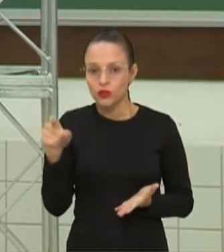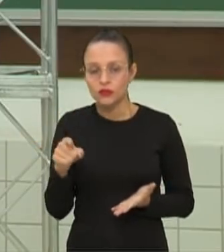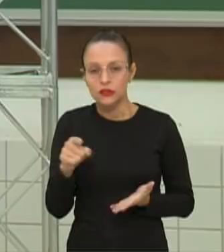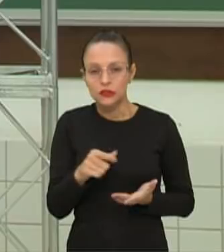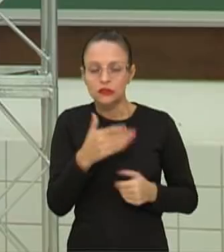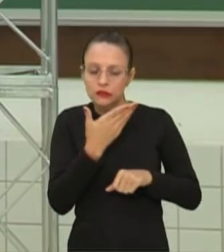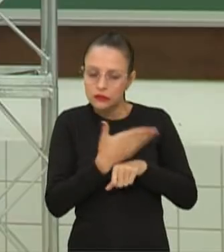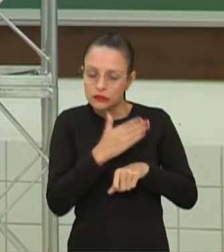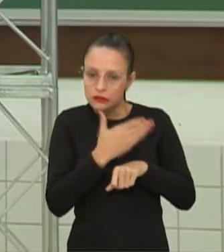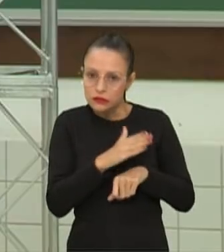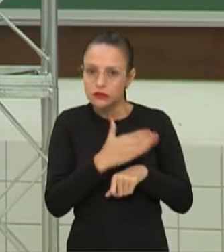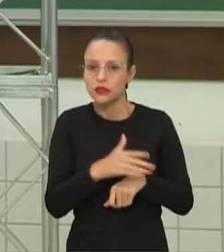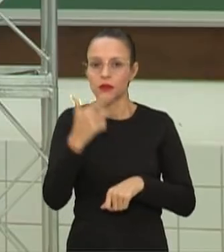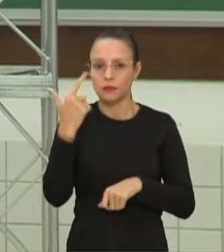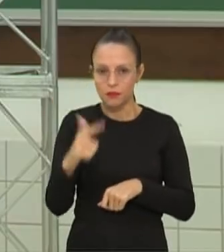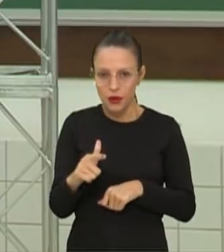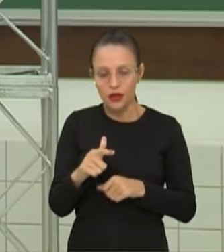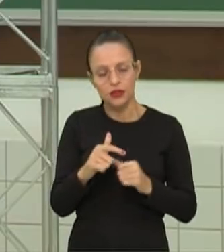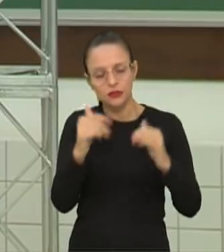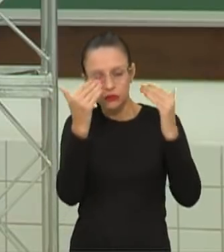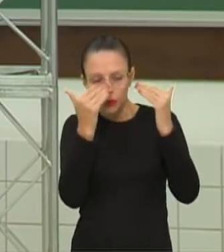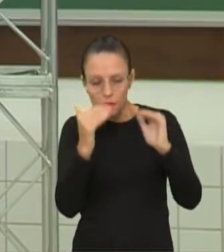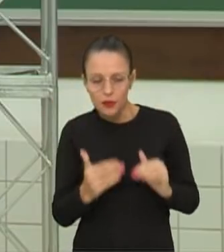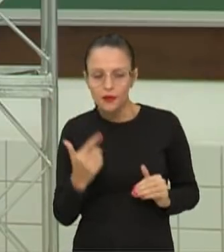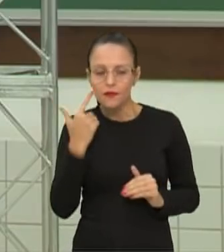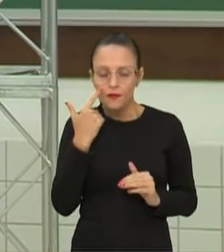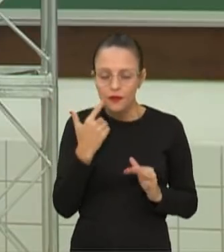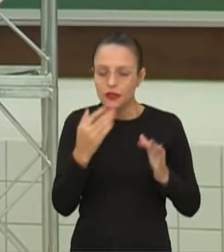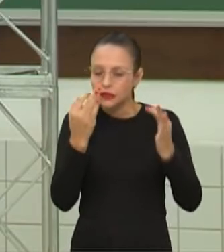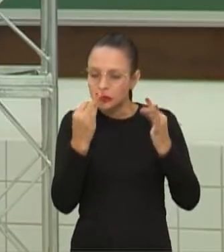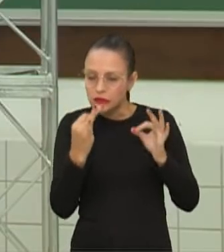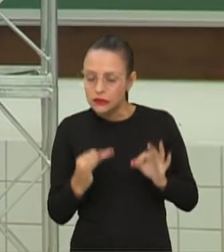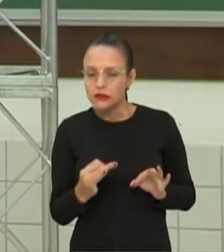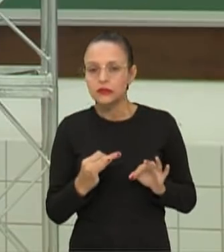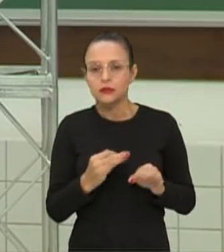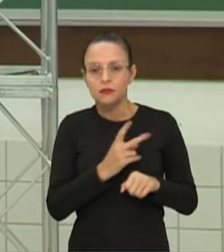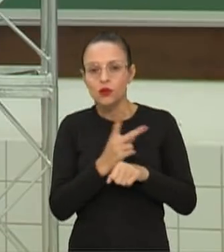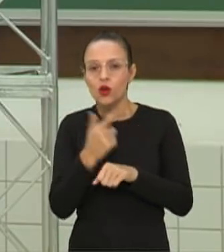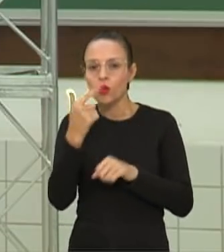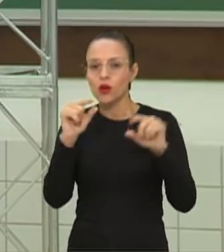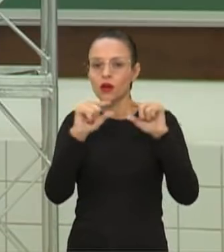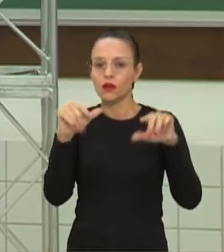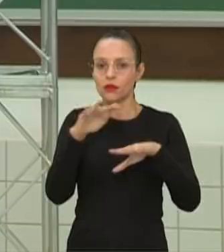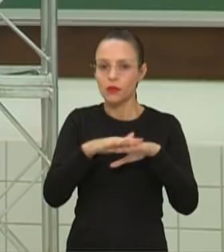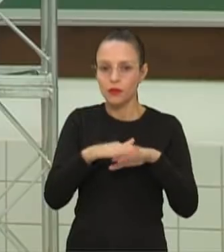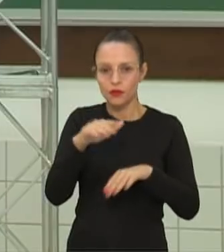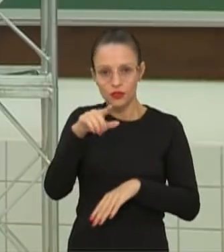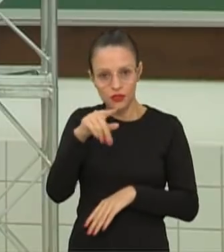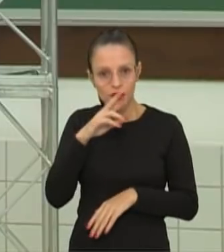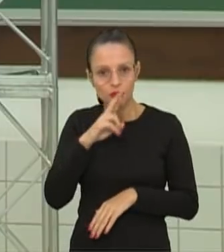essas equações em casa, faça uma por uma, confira a regra de sinais, procure outras equações parecidas para você